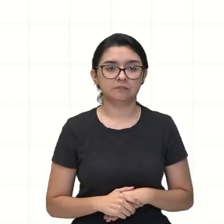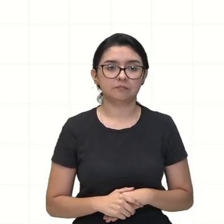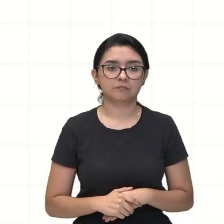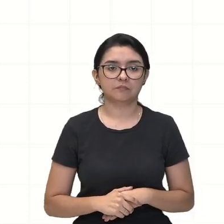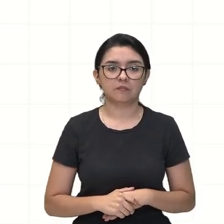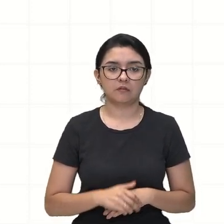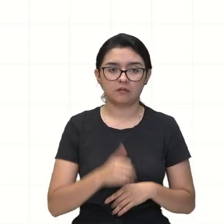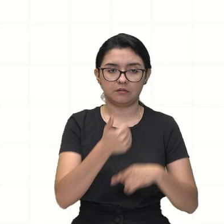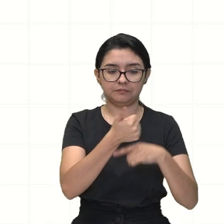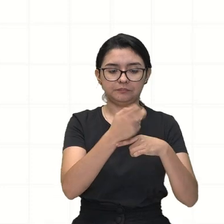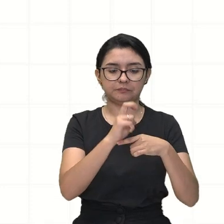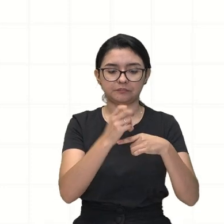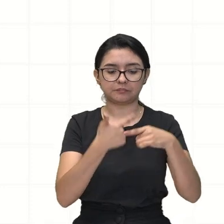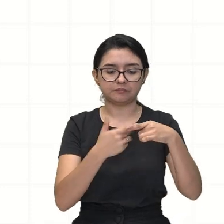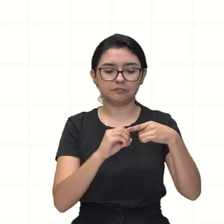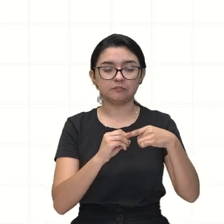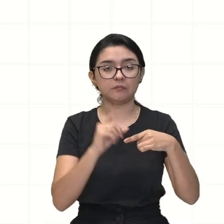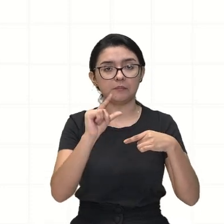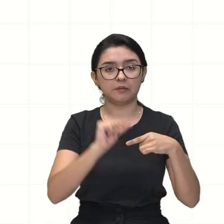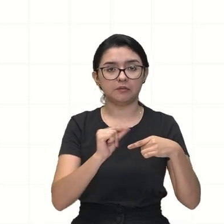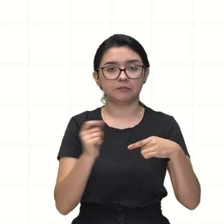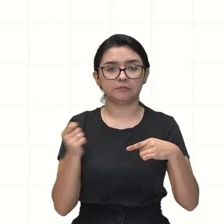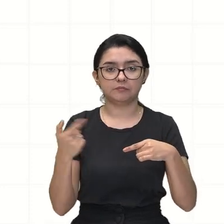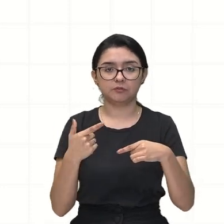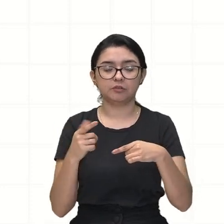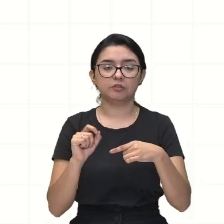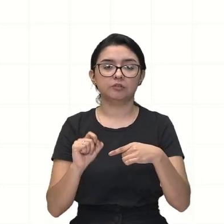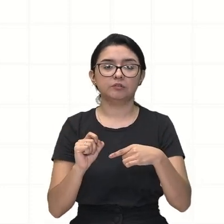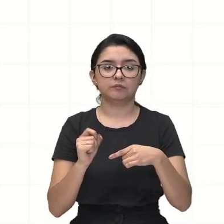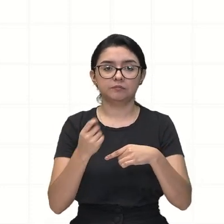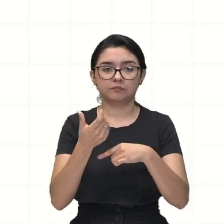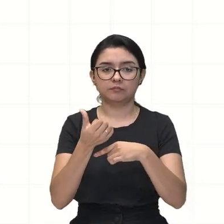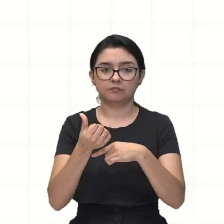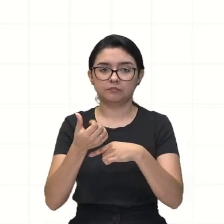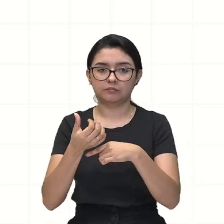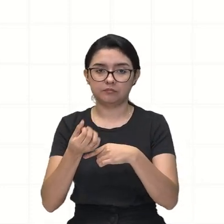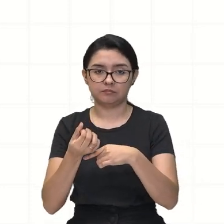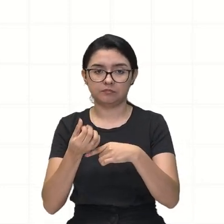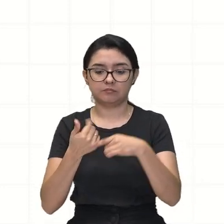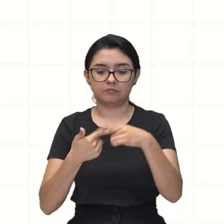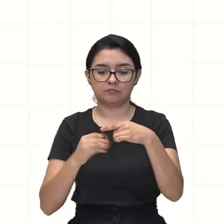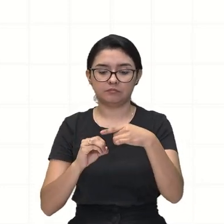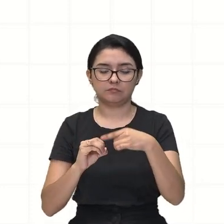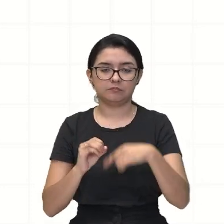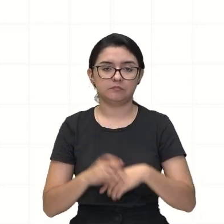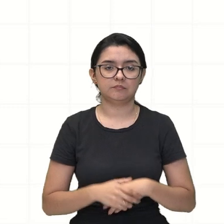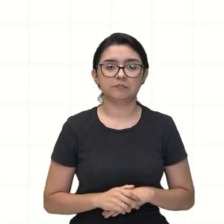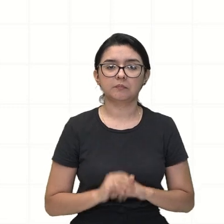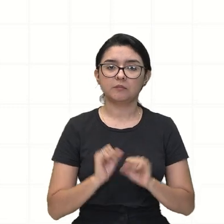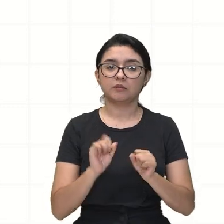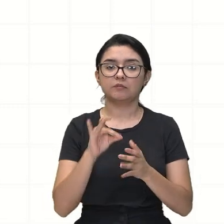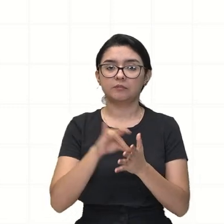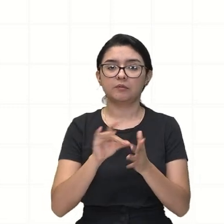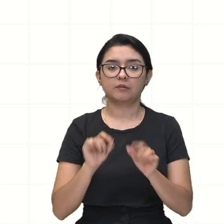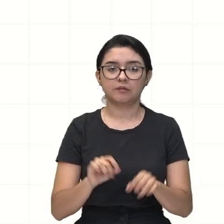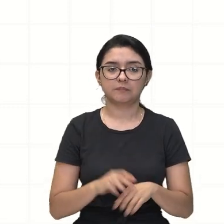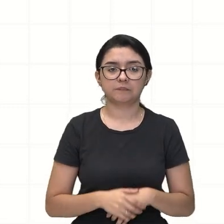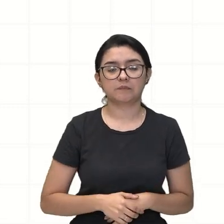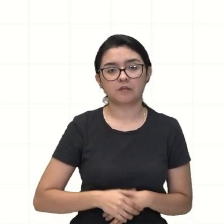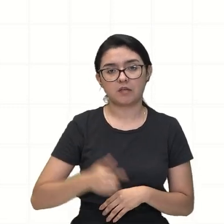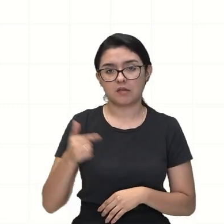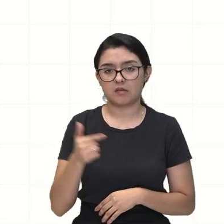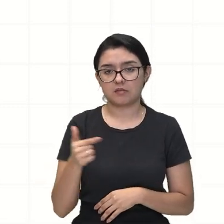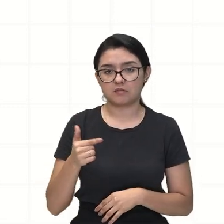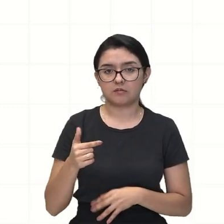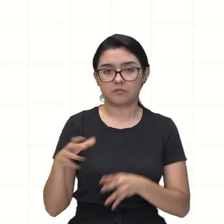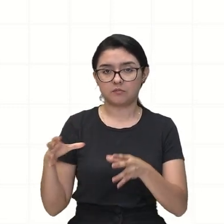15 vinteavos é menor que 16 vinteavos, então podemos afirmar, né, que a segunda caixa